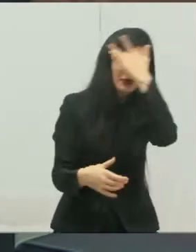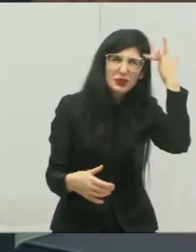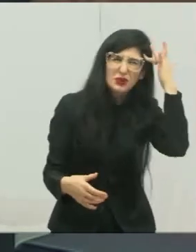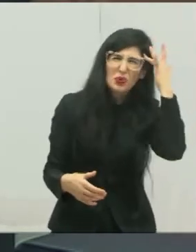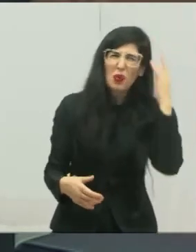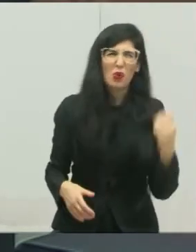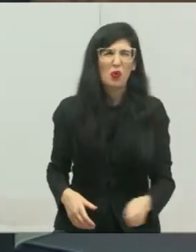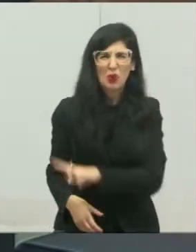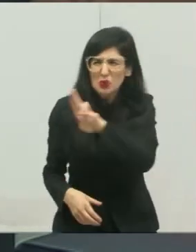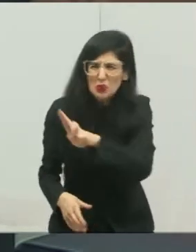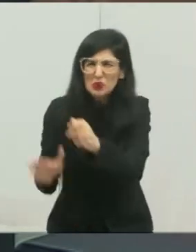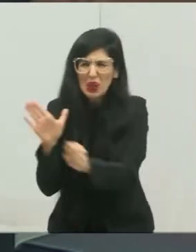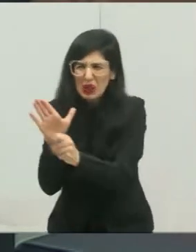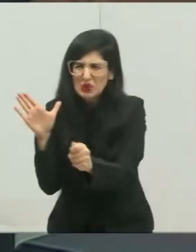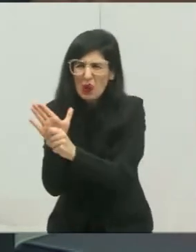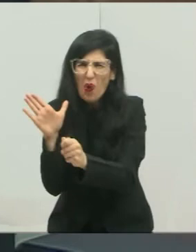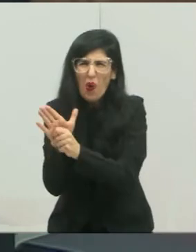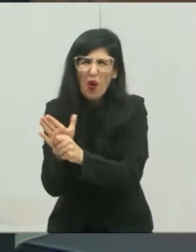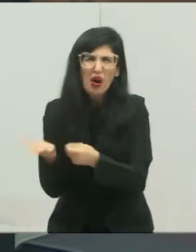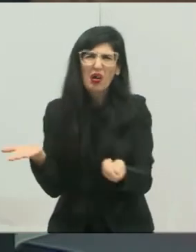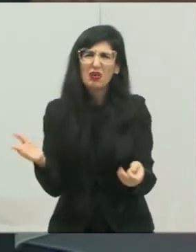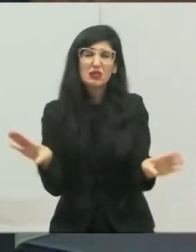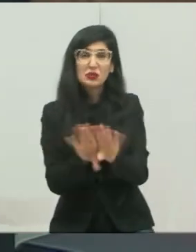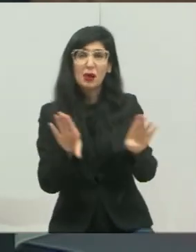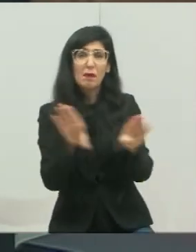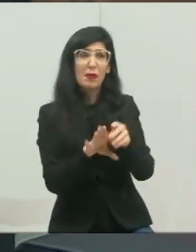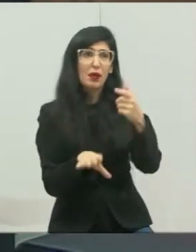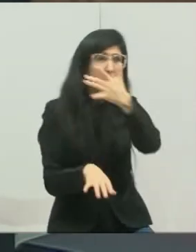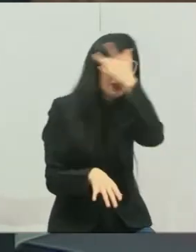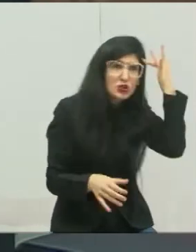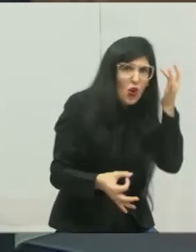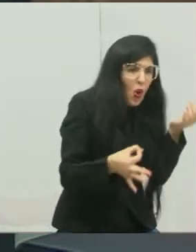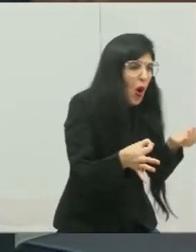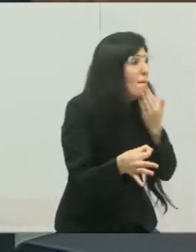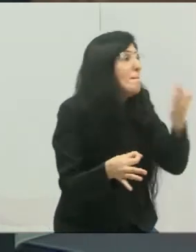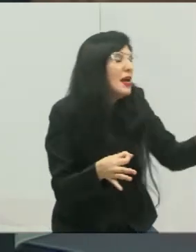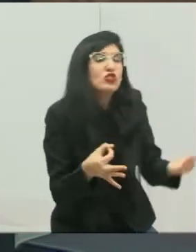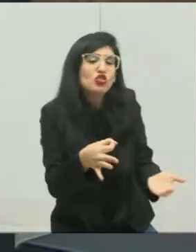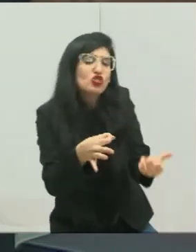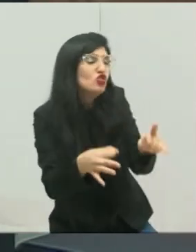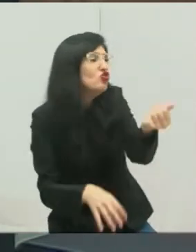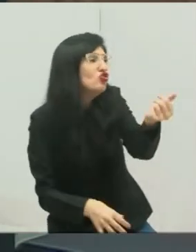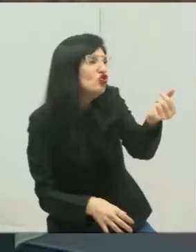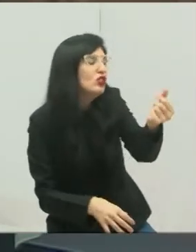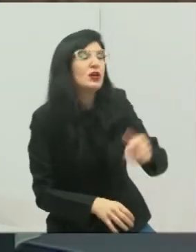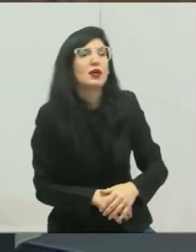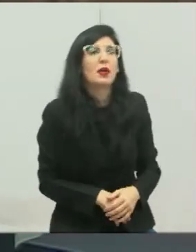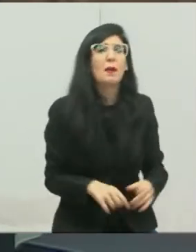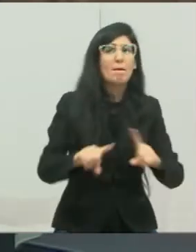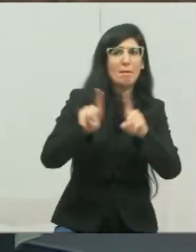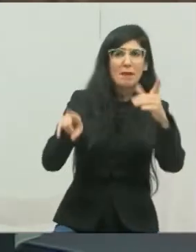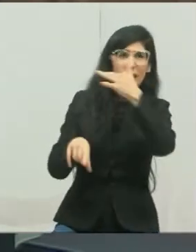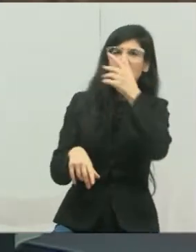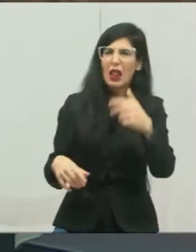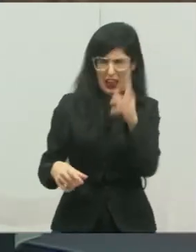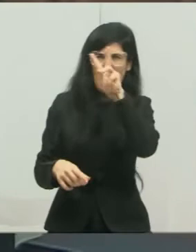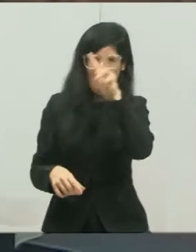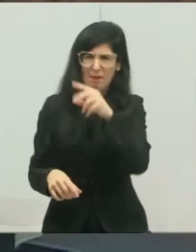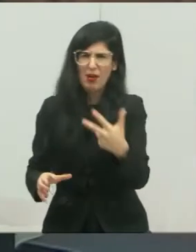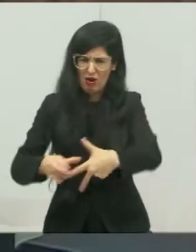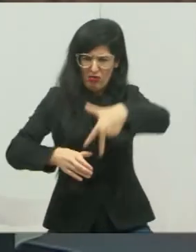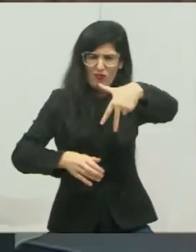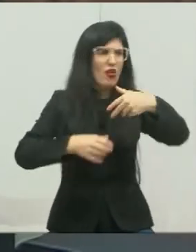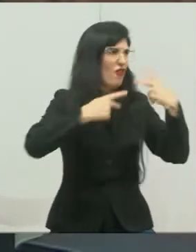difícil passar naquele local sem ser abordado, e eles usam, como vou mostrar no vídeo no tema livre,